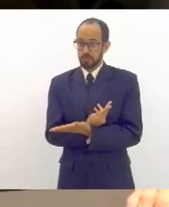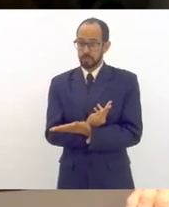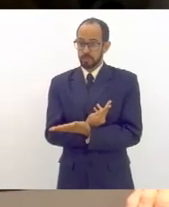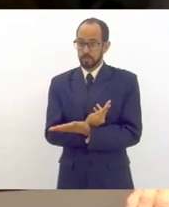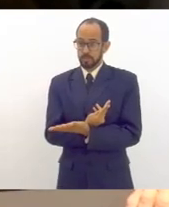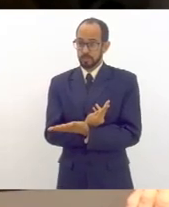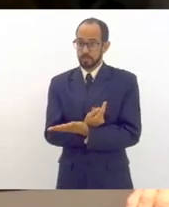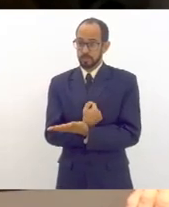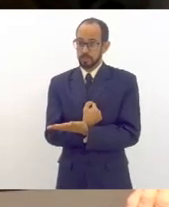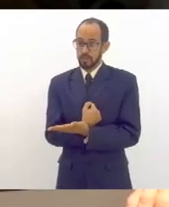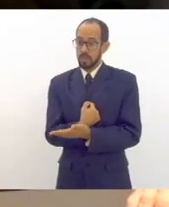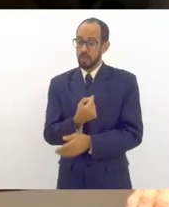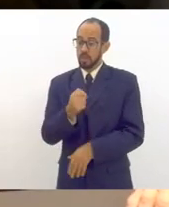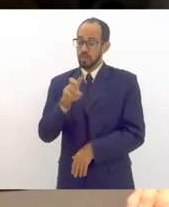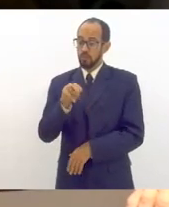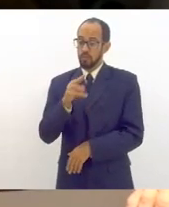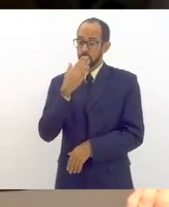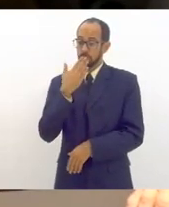eu vou pedir